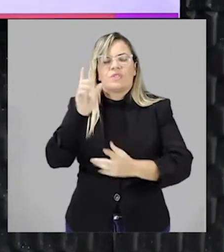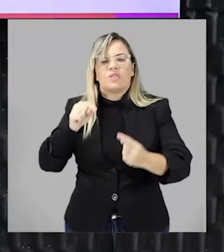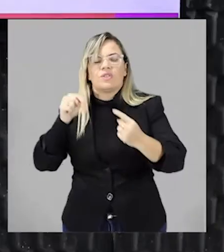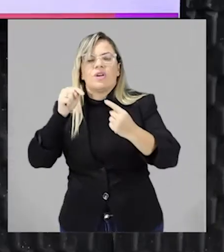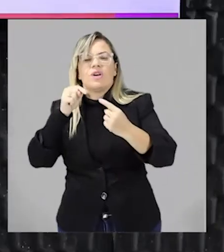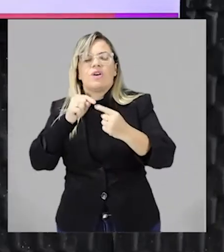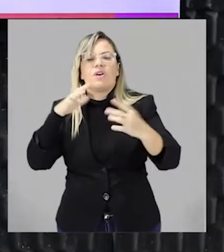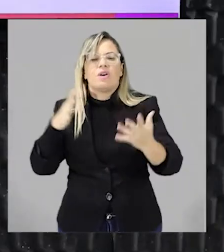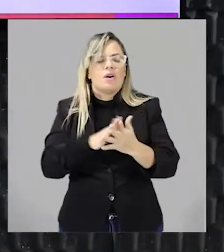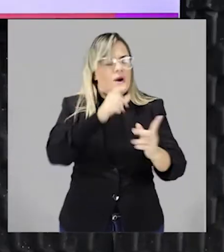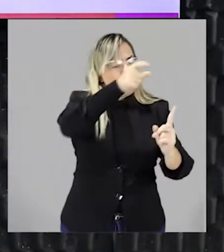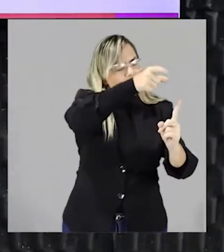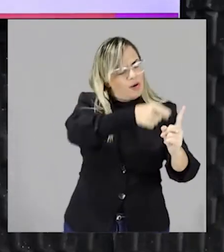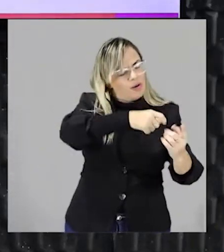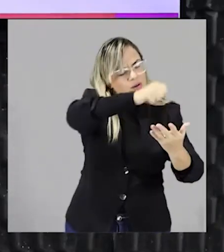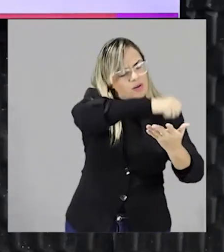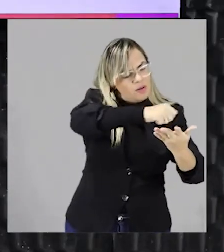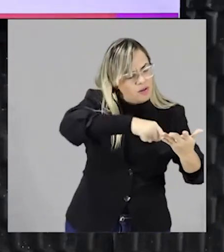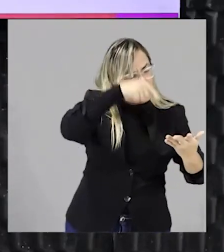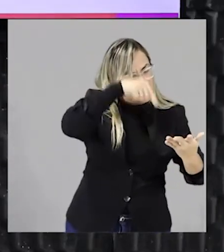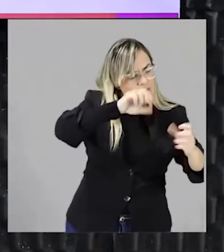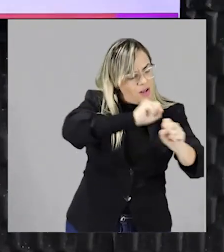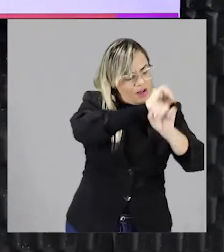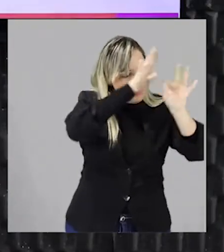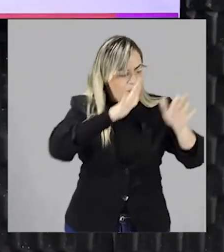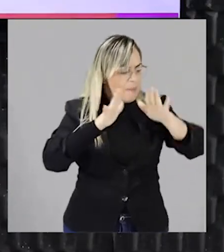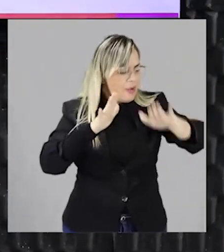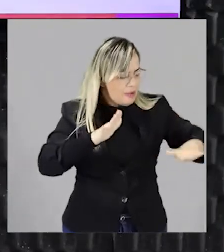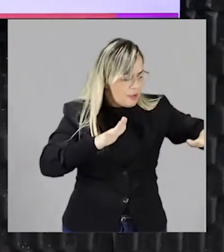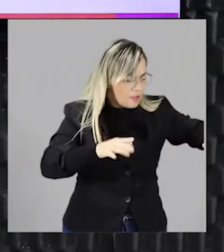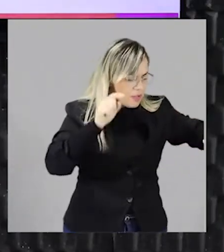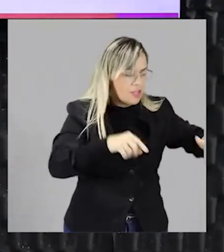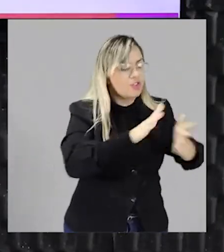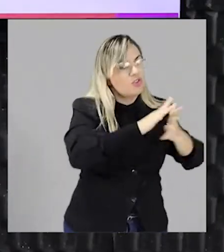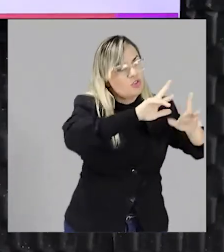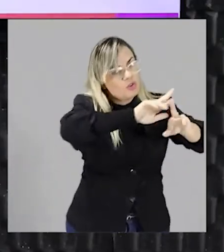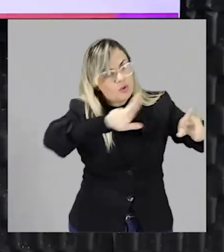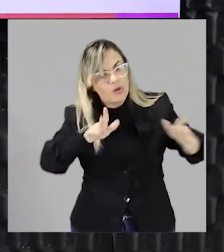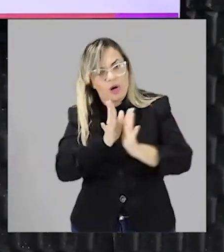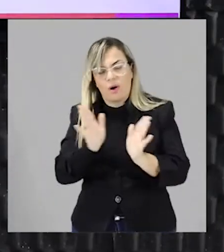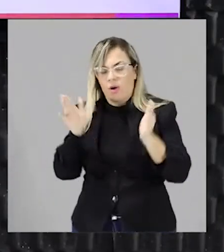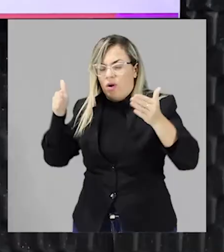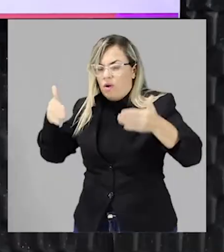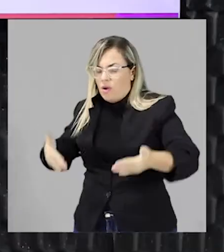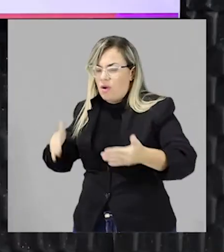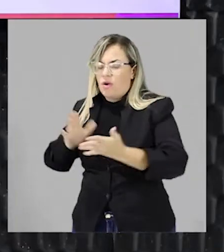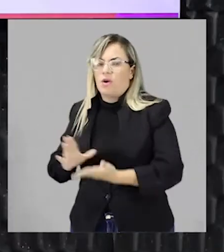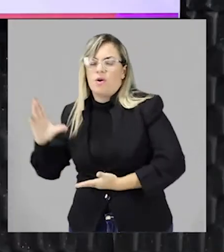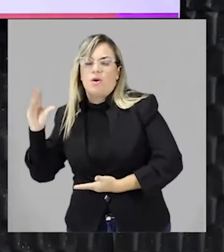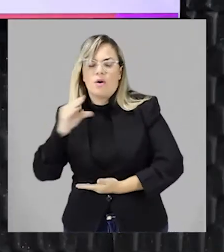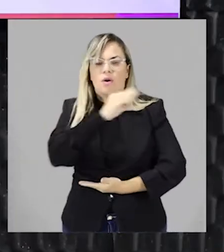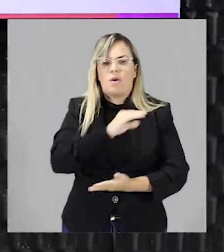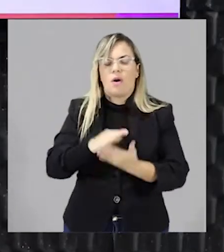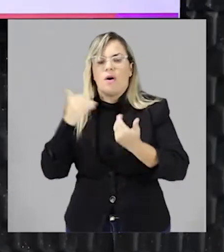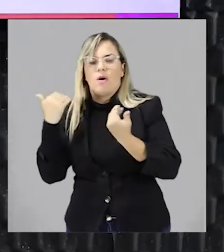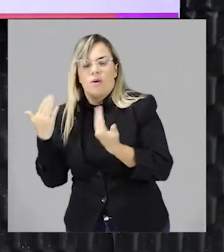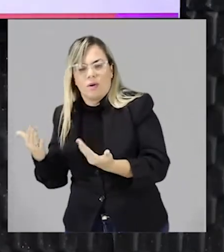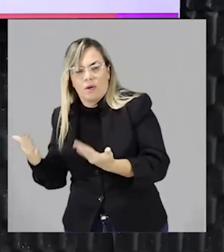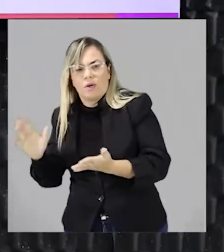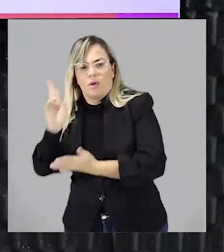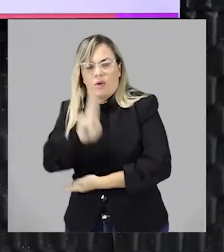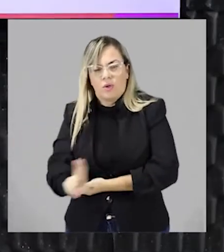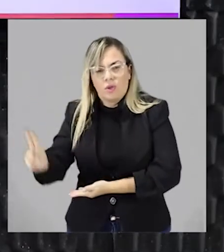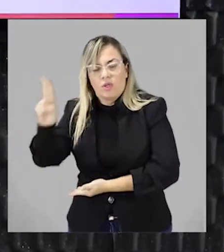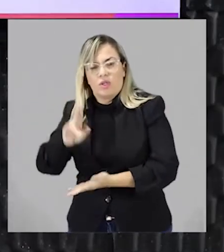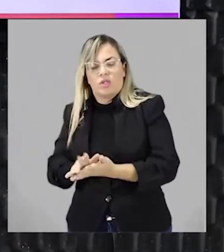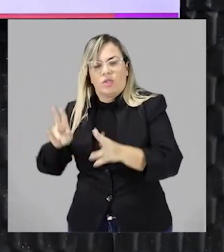estamos escrevendo para crianças, escrevemos de uma maneira. Quando estamos nos direcionando aos adolescentes, aos jovens, já utilizamos